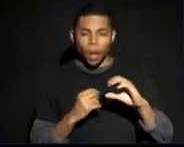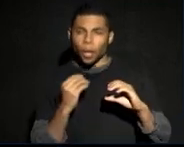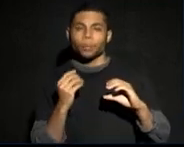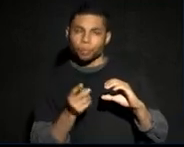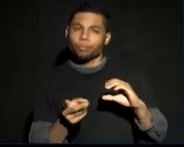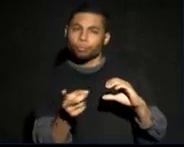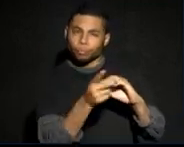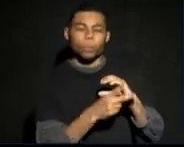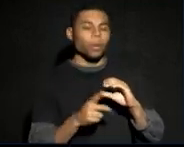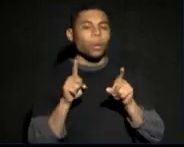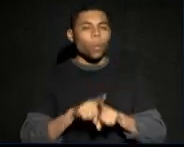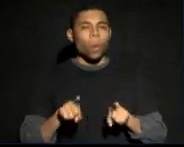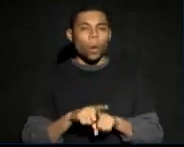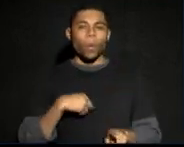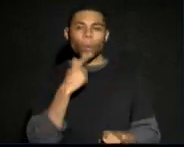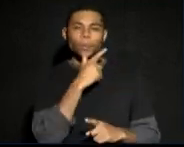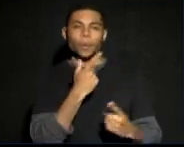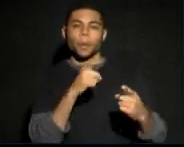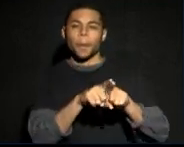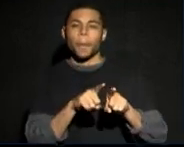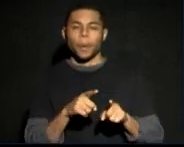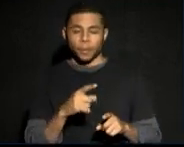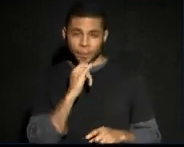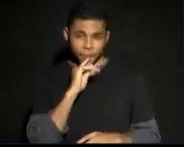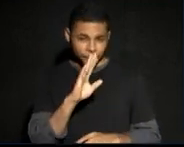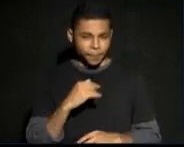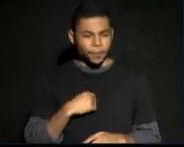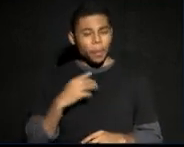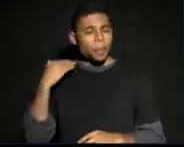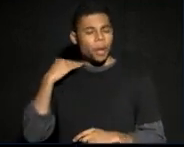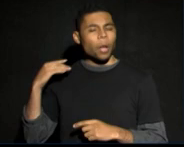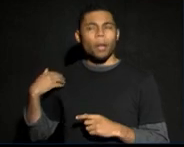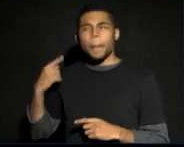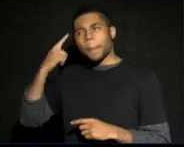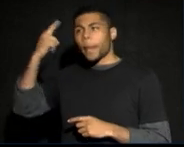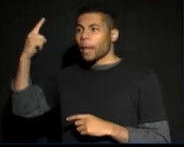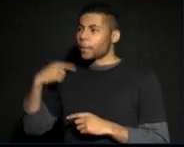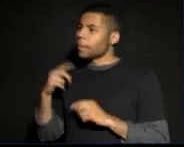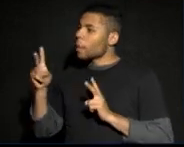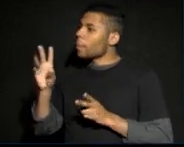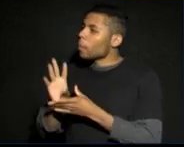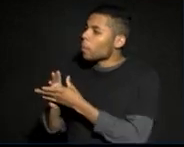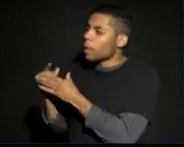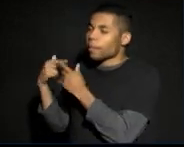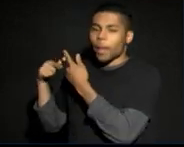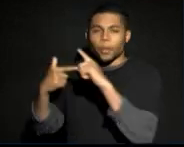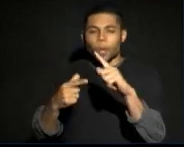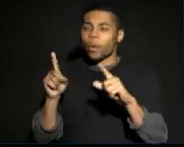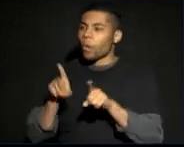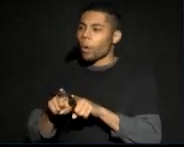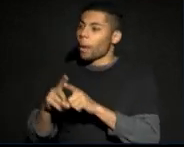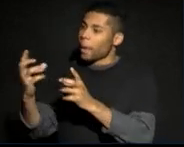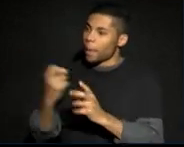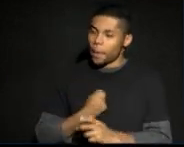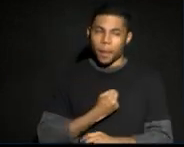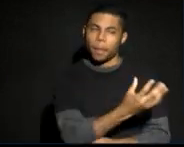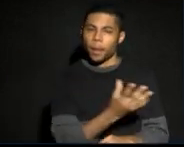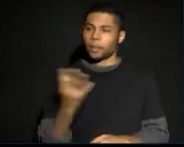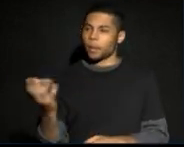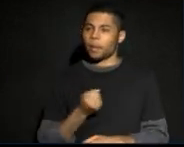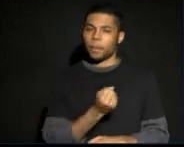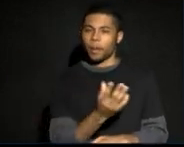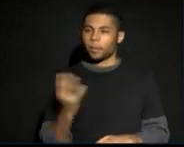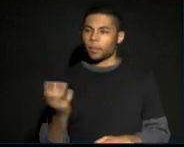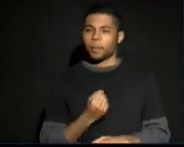através do segundo piso com parceria então o banco ele tem tradicionalmente essa função de repassador Então faz de